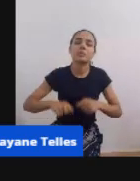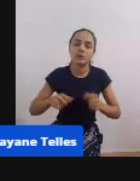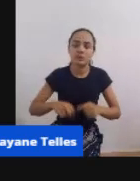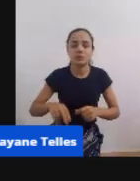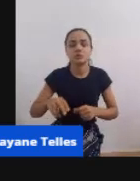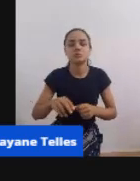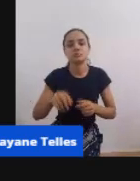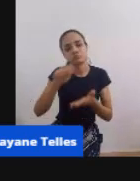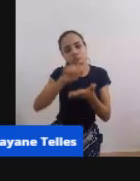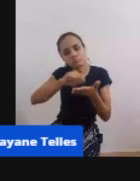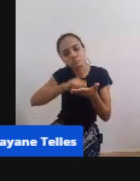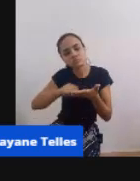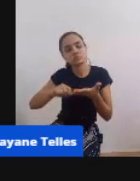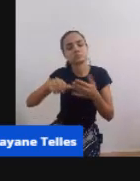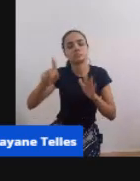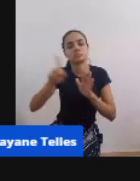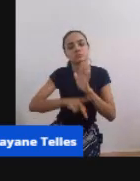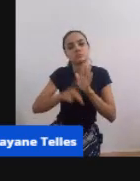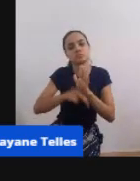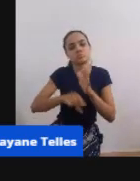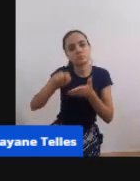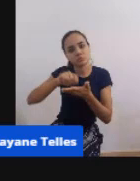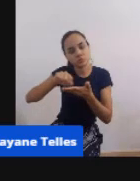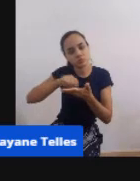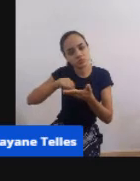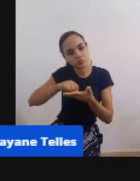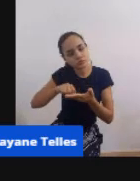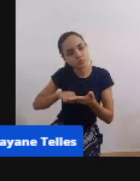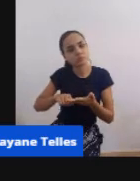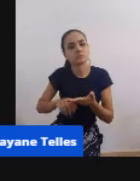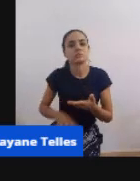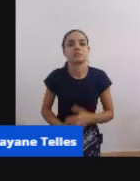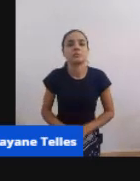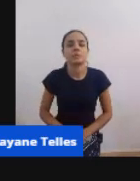fazer esse planejamento. Próximo slide, por gentileza.